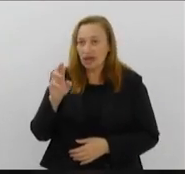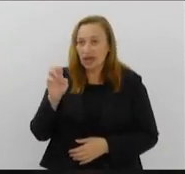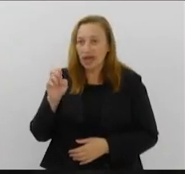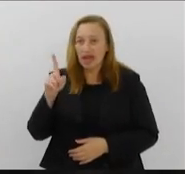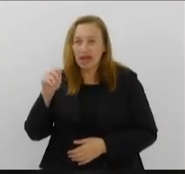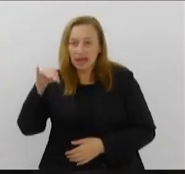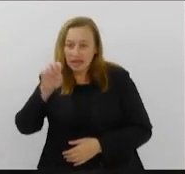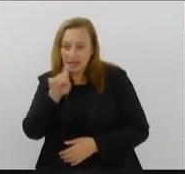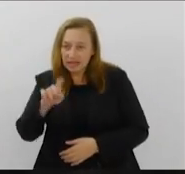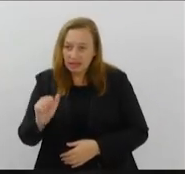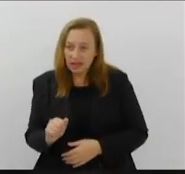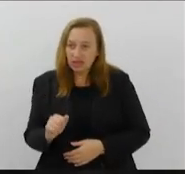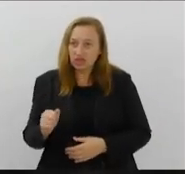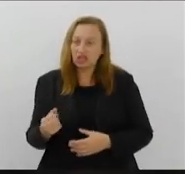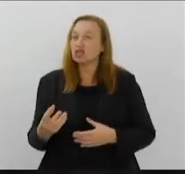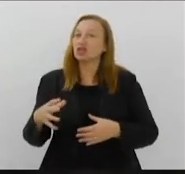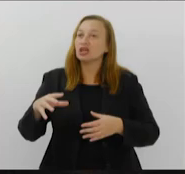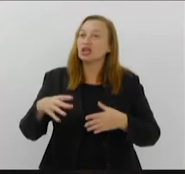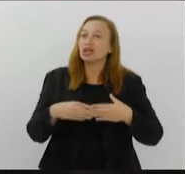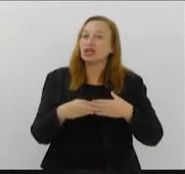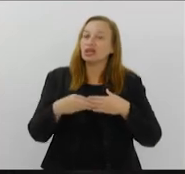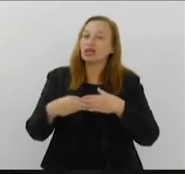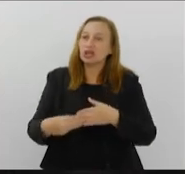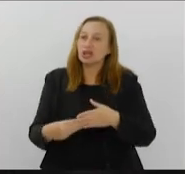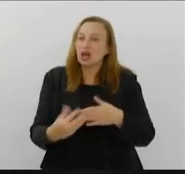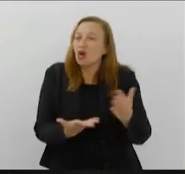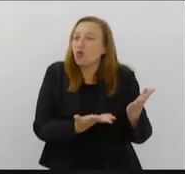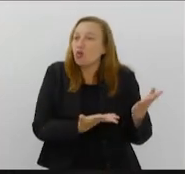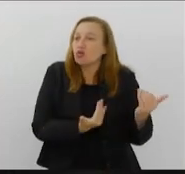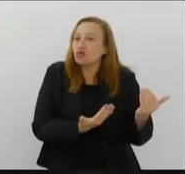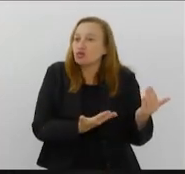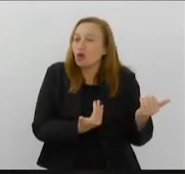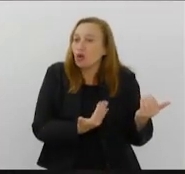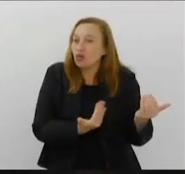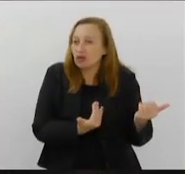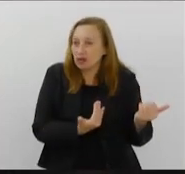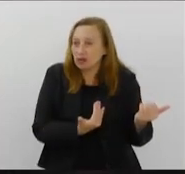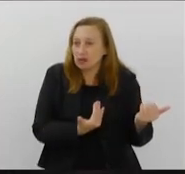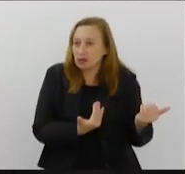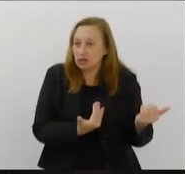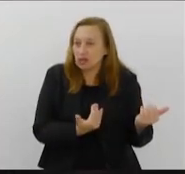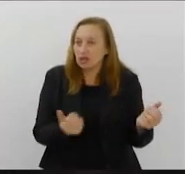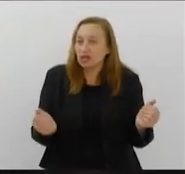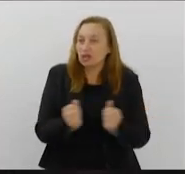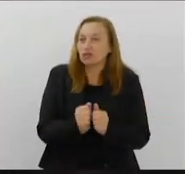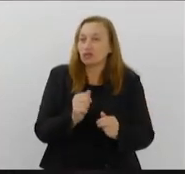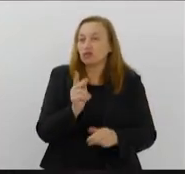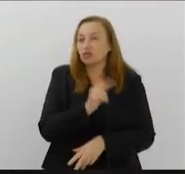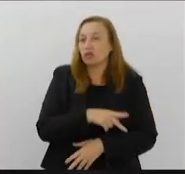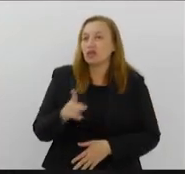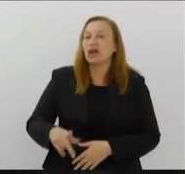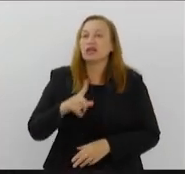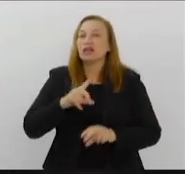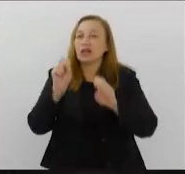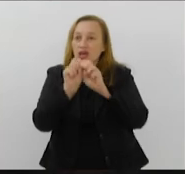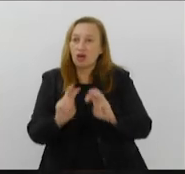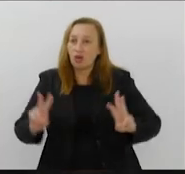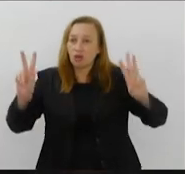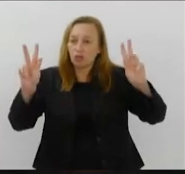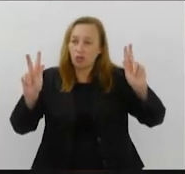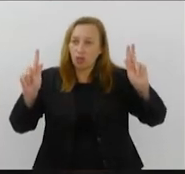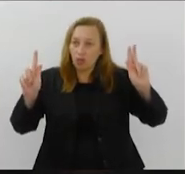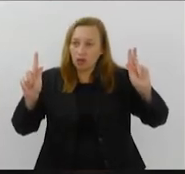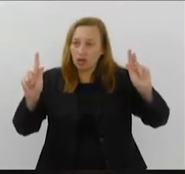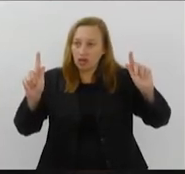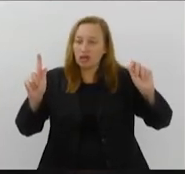o jovem para dentro, a gente leva o professor para onde ele está. E aí a gente tem a ONG trabalhando na vulnerabilidade dele junto